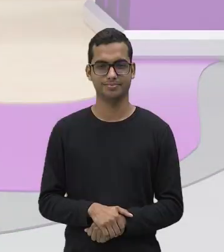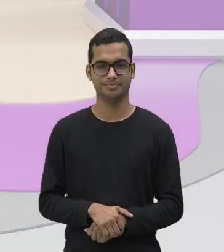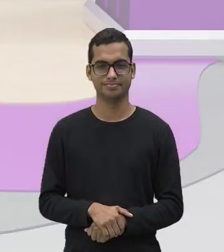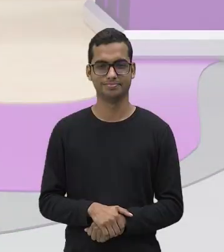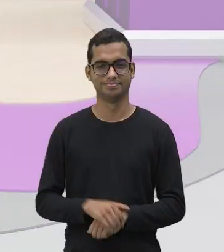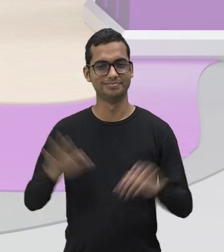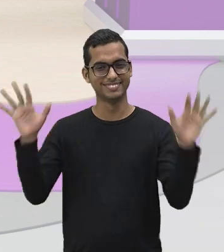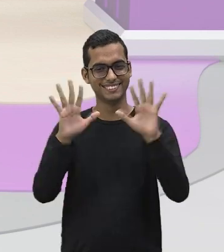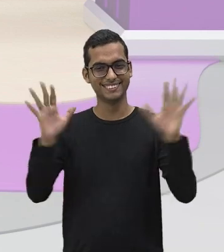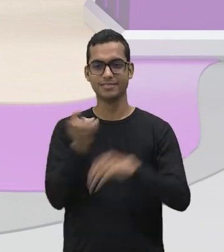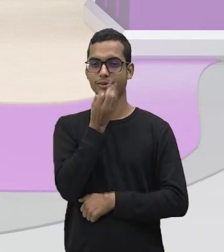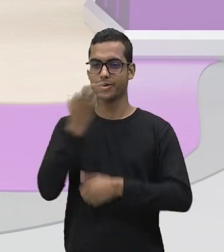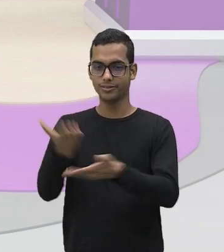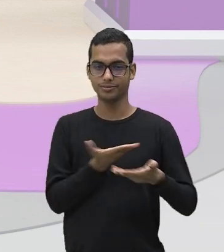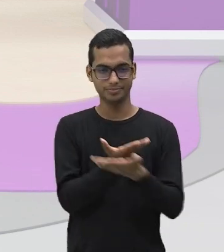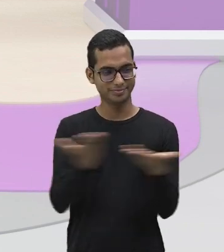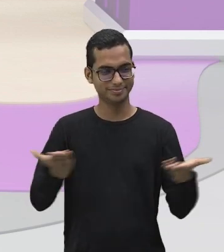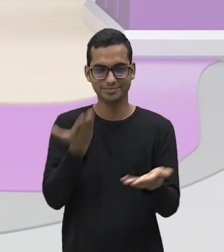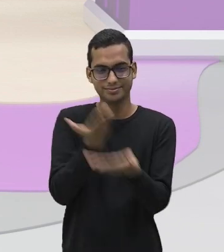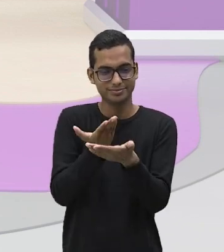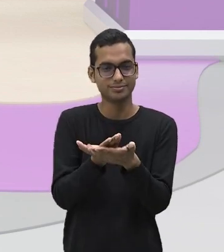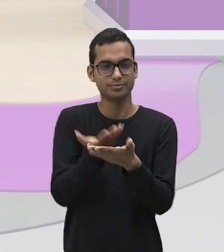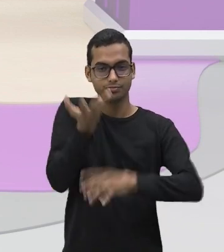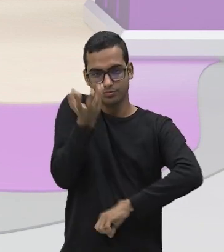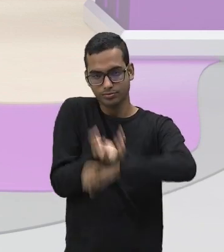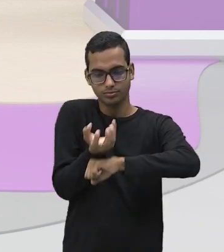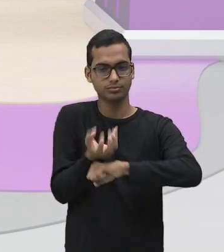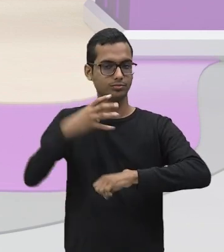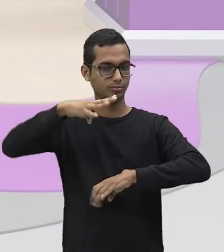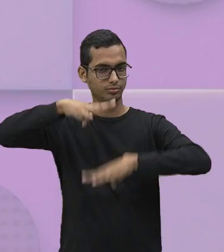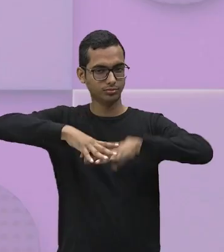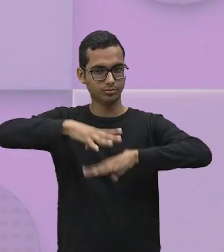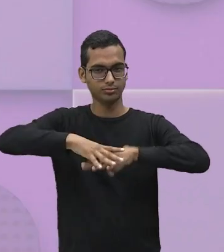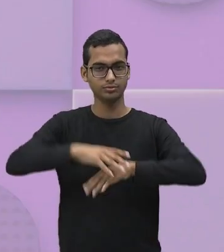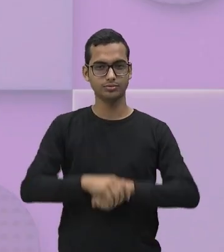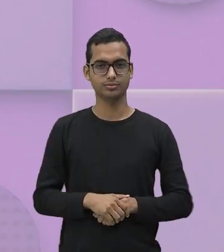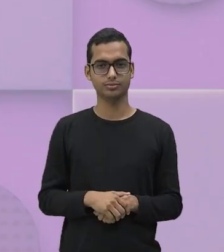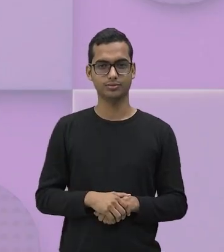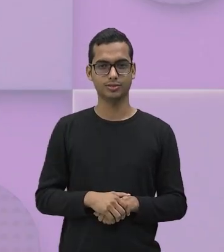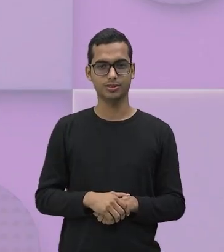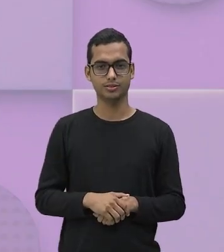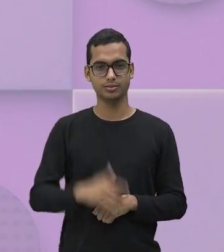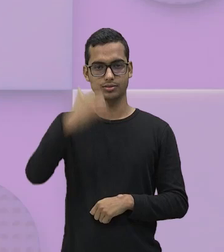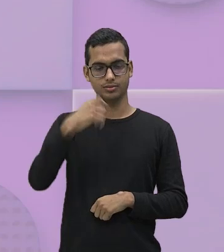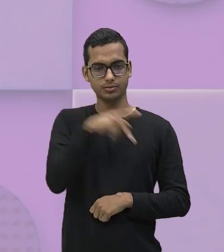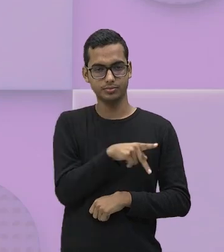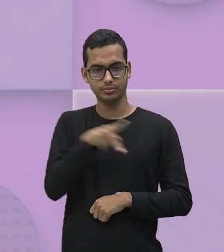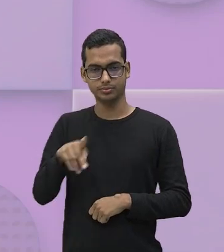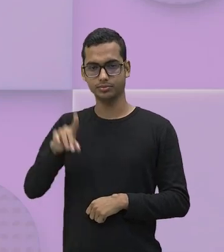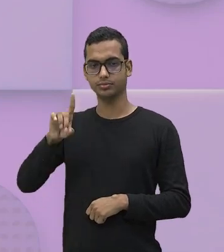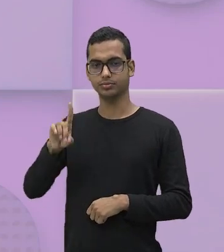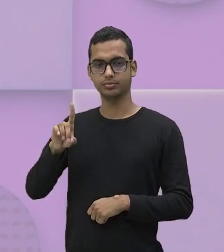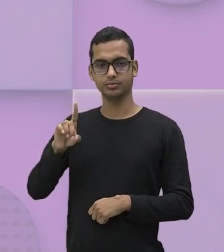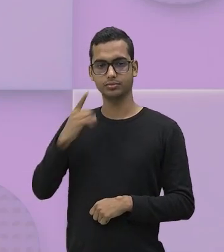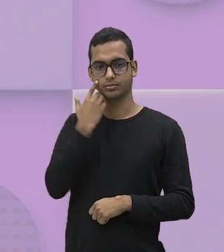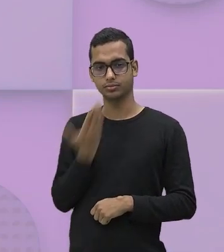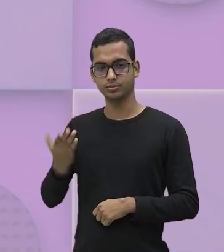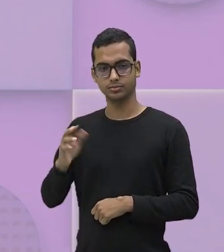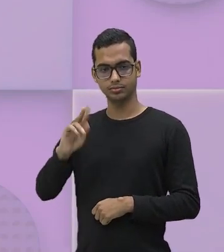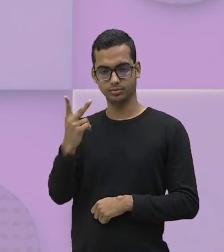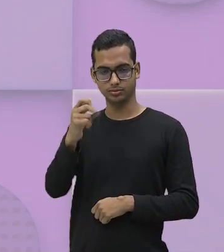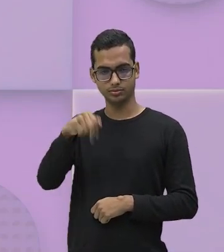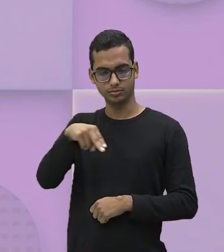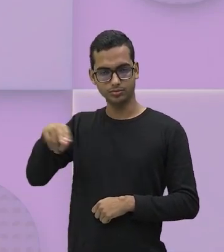Olá, sejam todos bem-vindos a mais uma aula de matemática, né? Eu sou o professor Aniel Santos, professor de matemática aqui do Centro